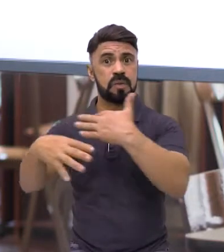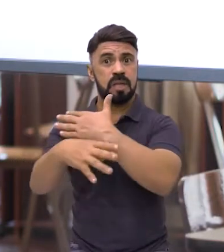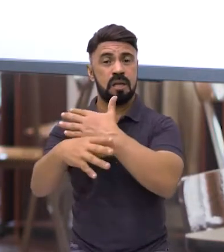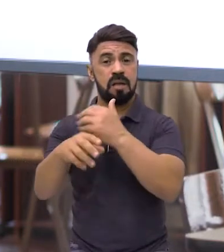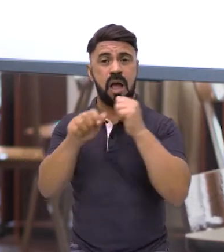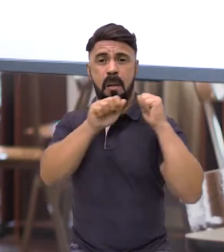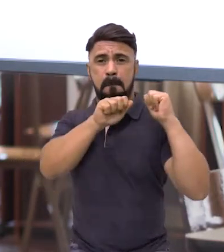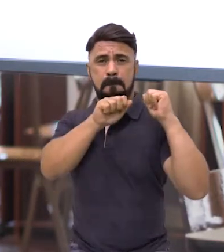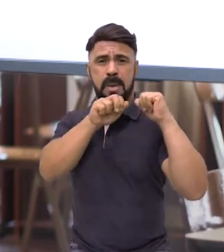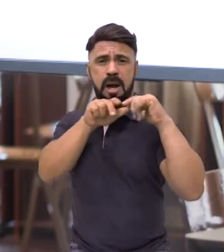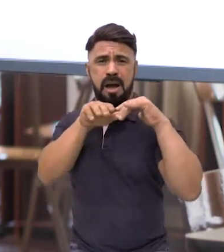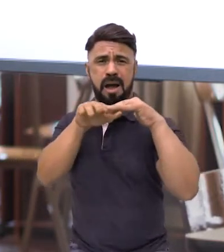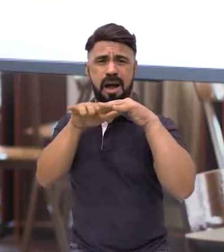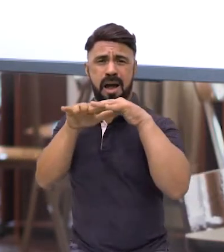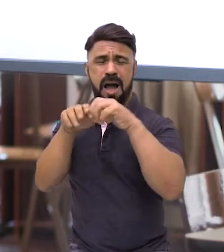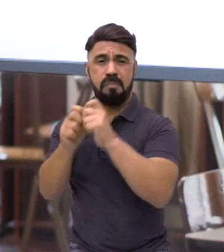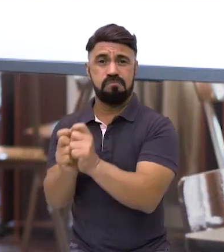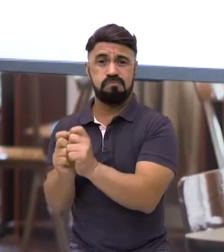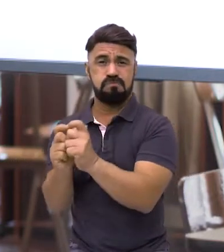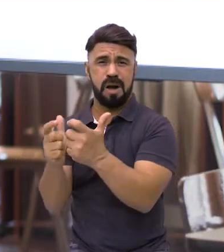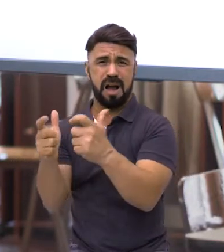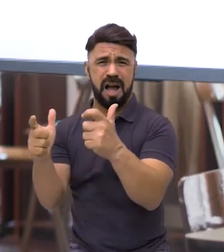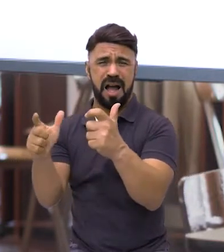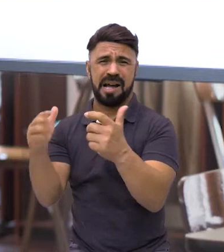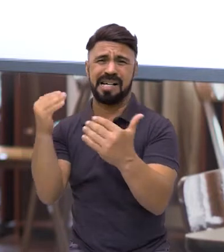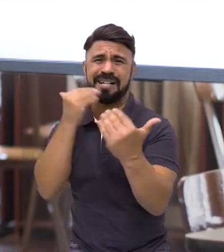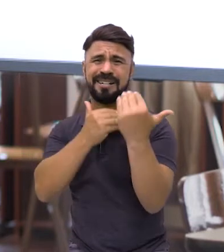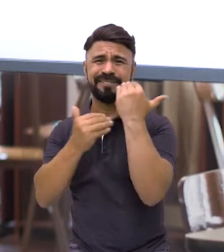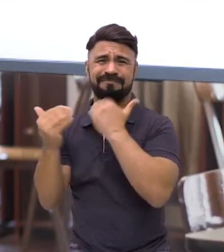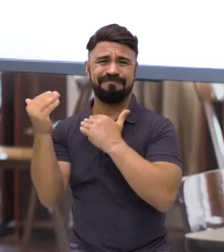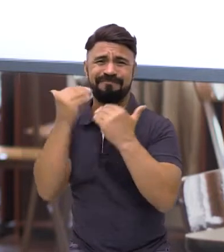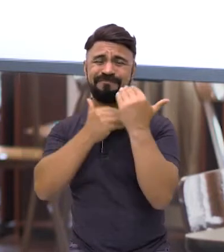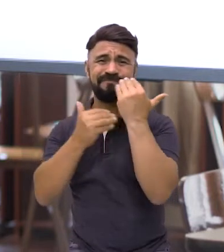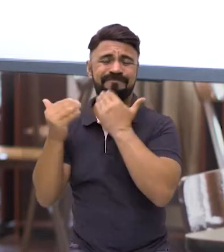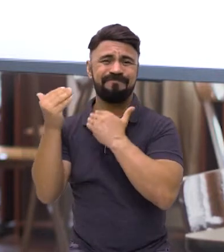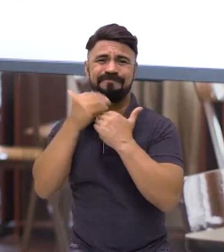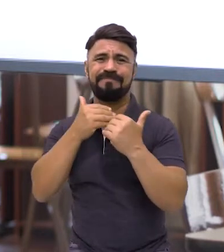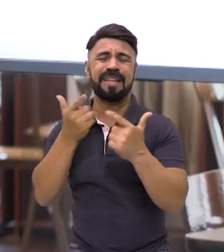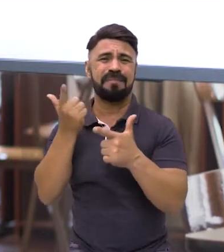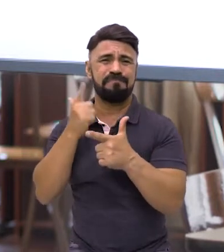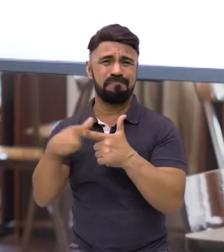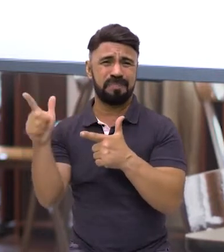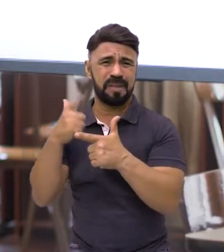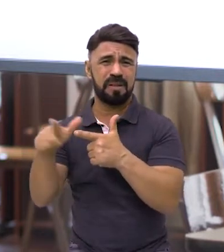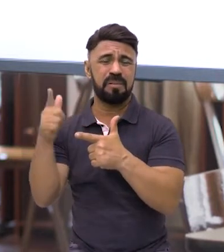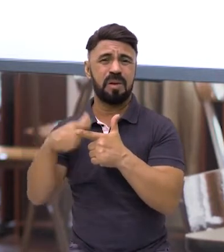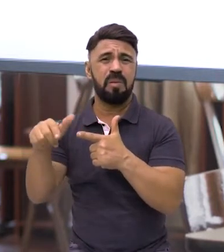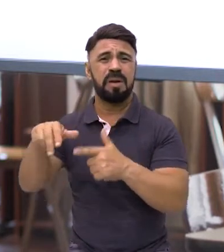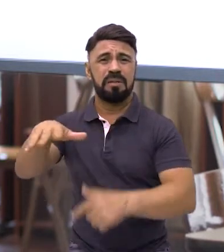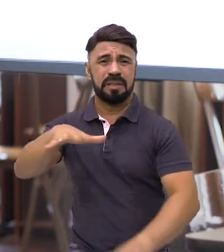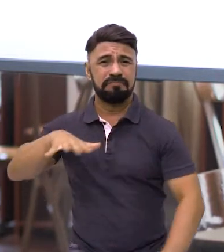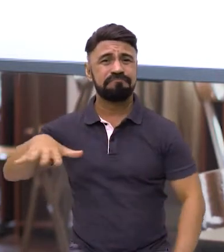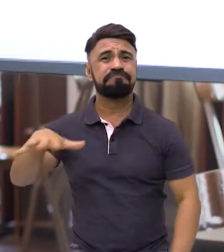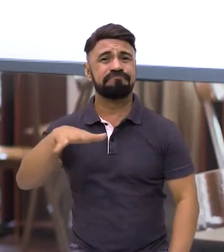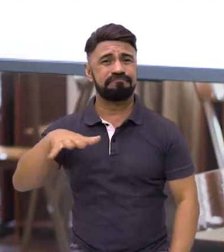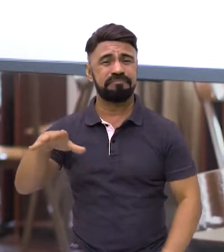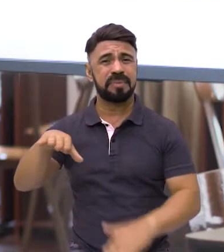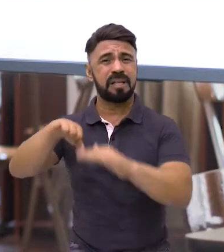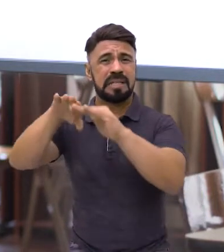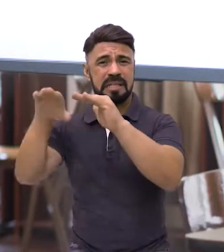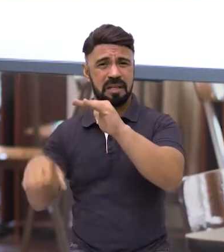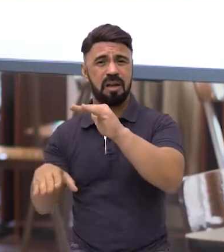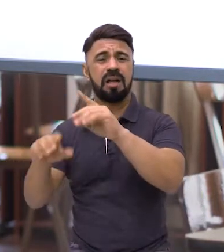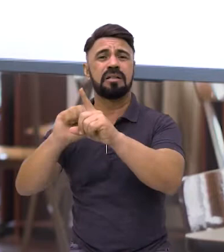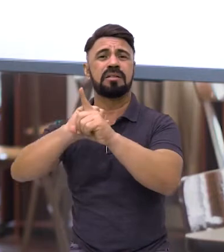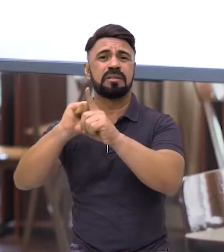a inchar, né, a crescer de forma desordenada, agravando aí esse meio com a